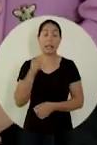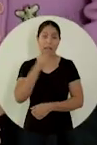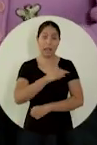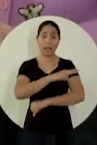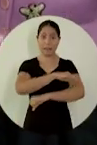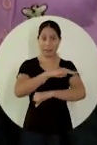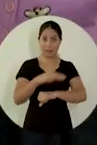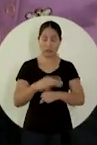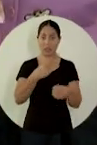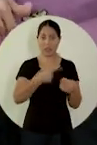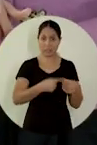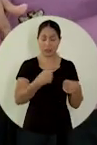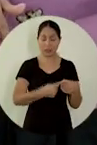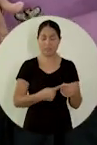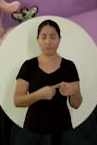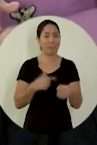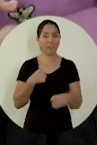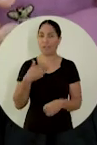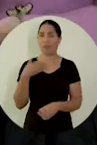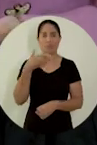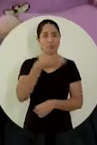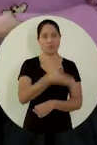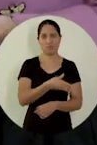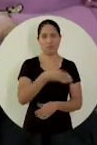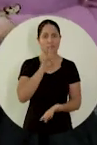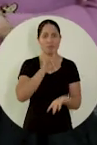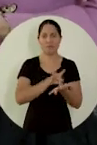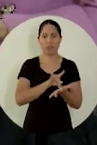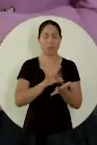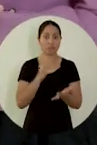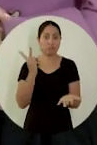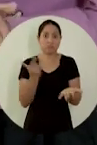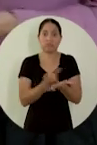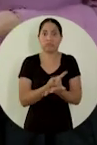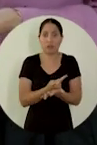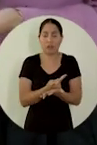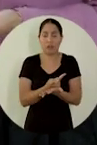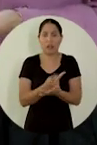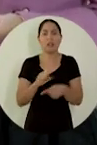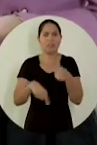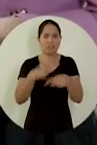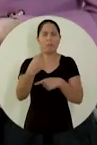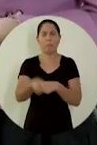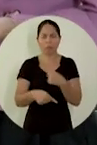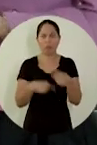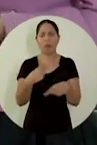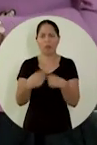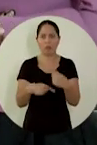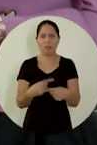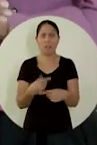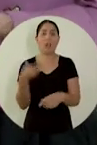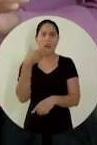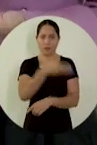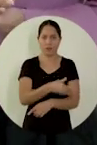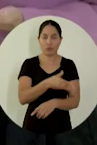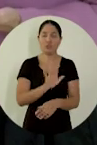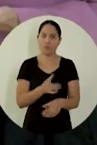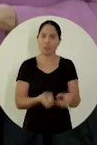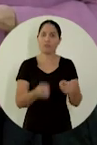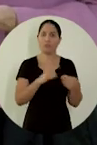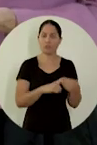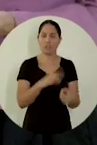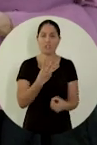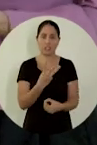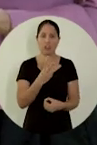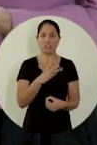Brumadinho? Em Mariana, eu não fui quando ocorreu o desastre, eu fui um pouco tempo depois e já tive a